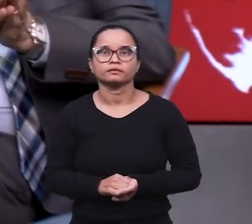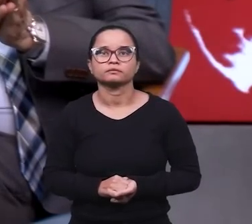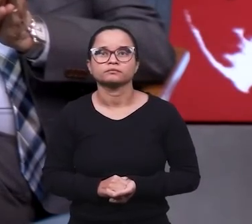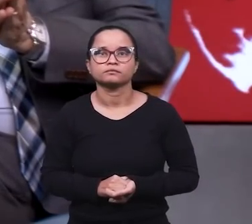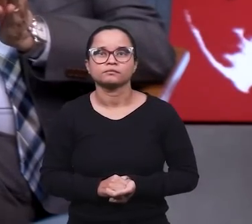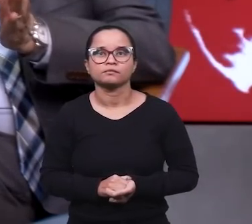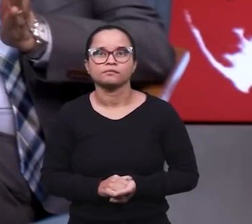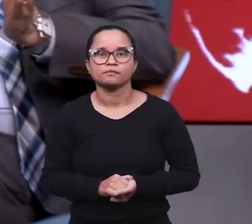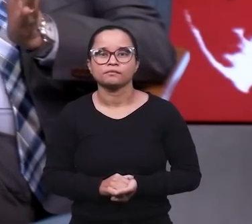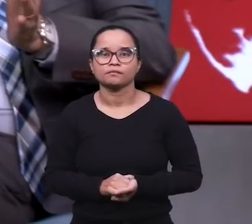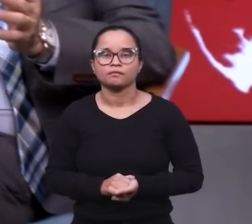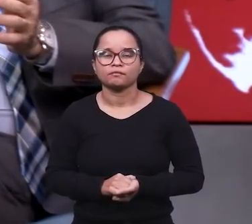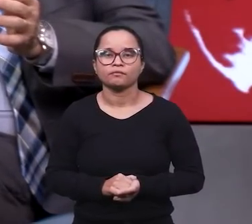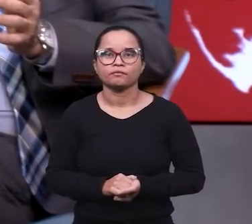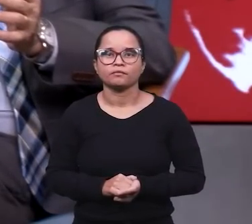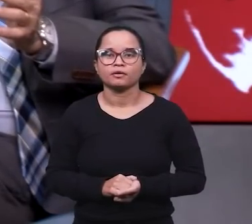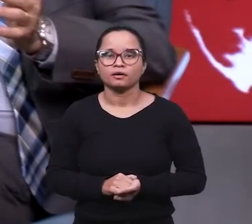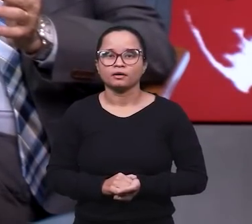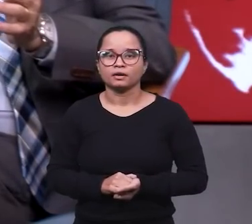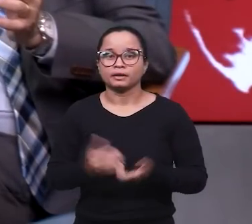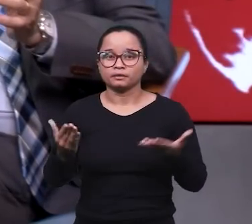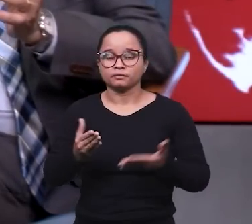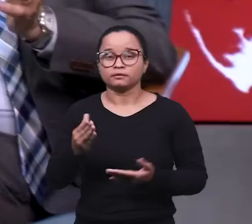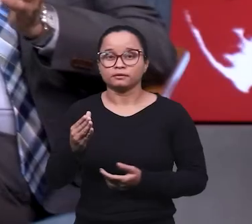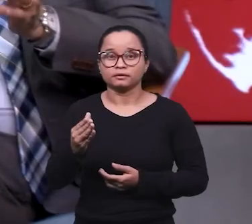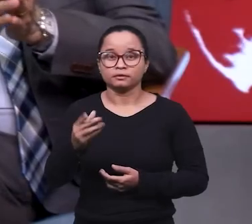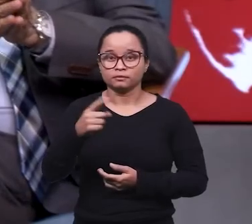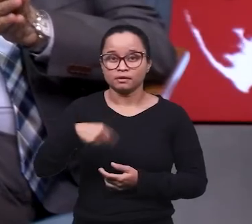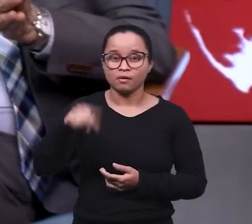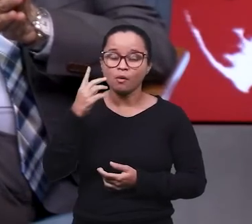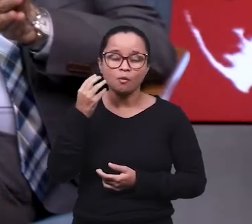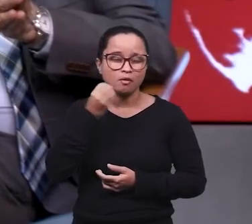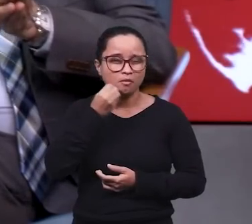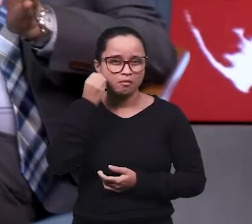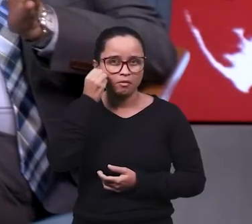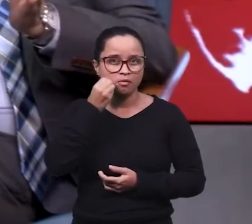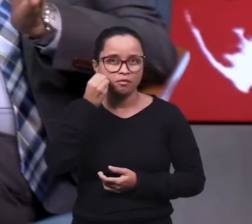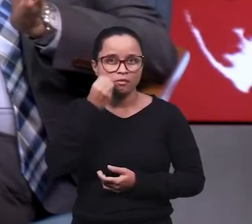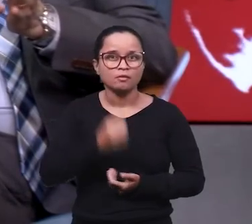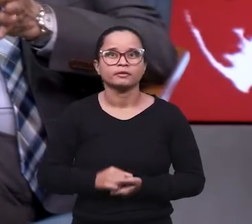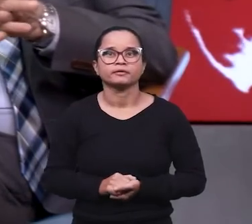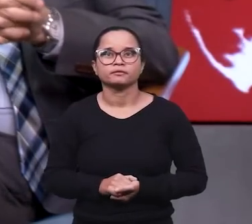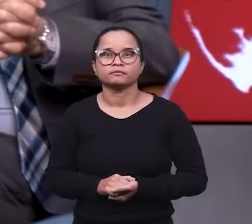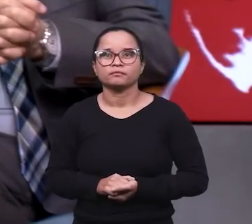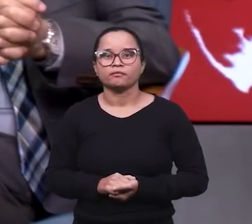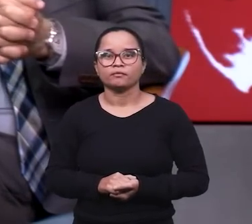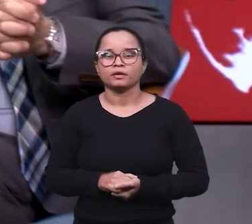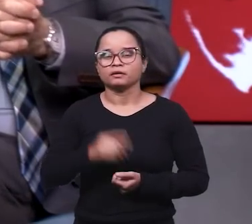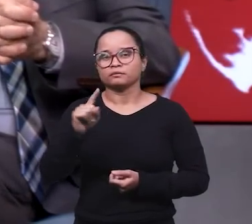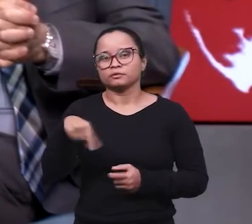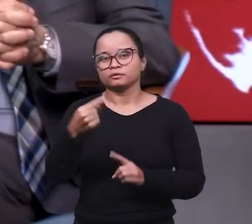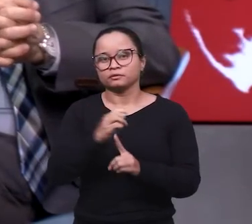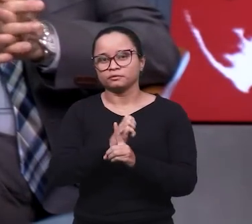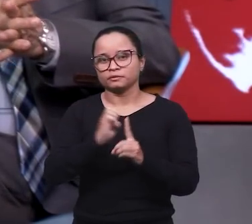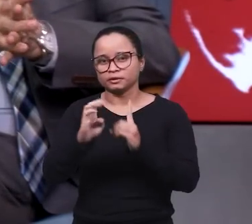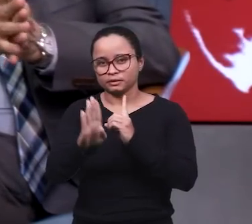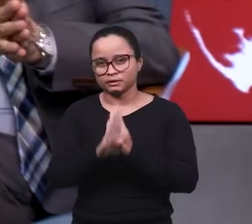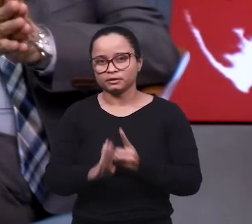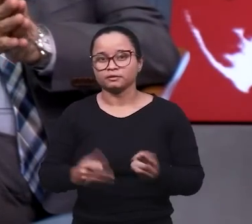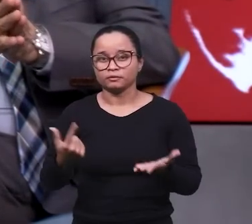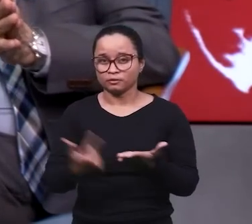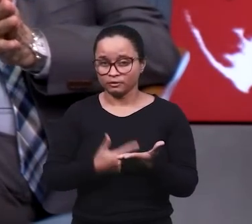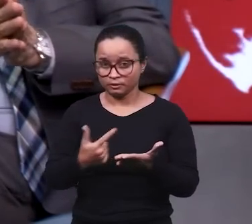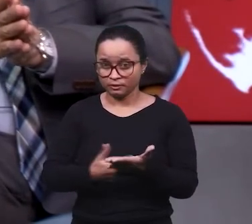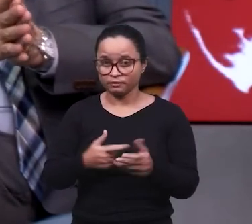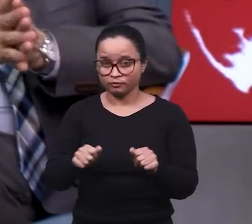e nós vamos entrar agora, vocês vão ter experiência nas nossas próximas EBDs, começar a falar sobre o